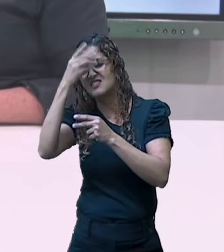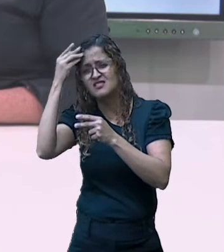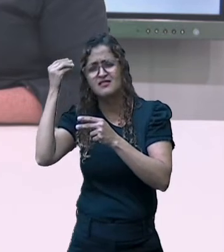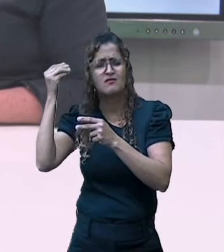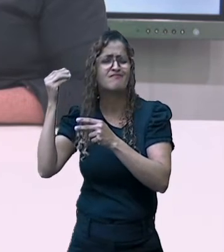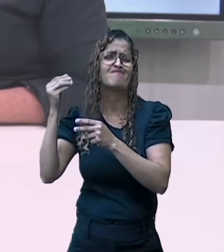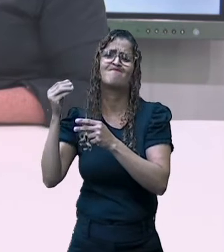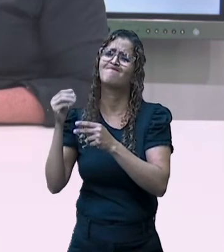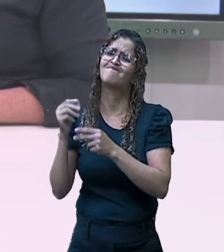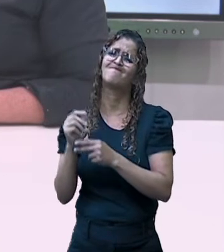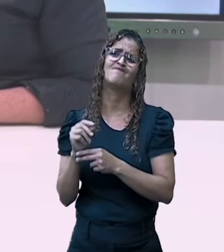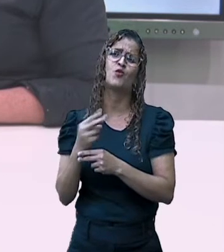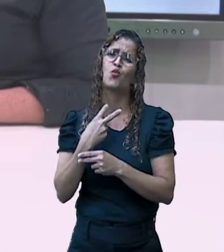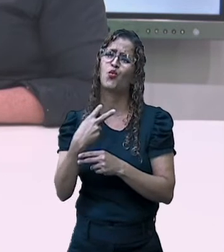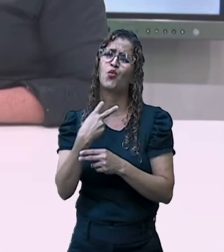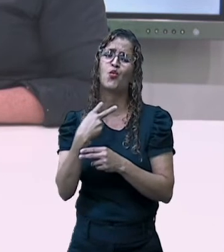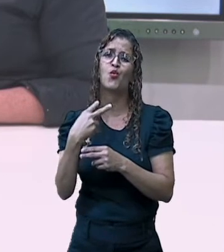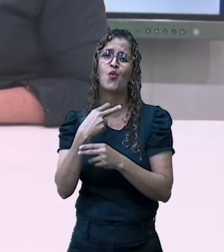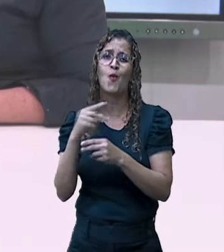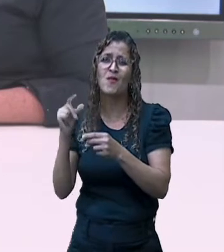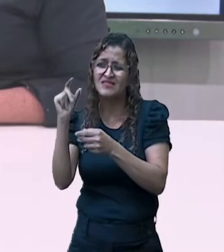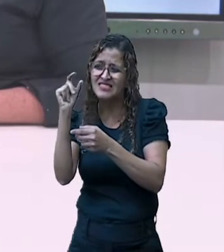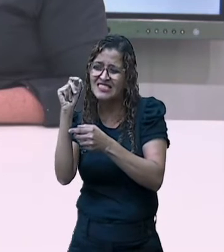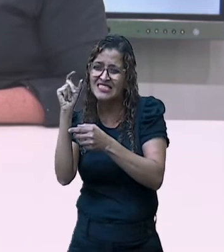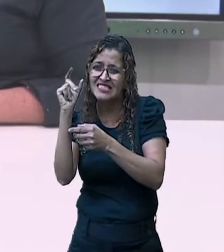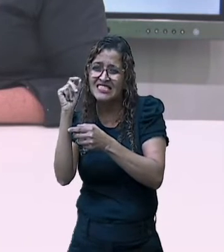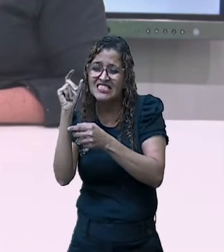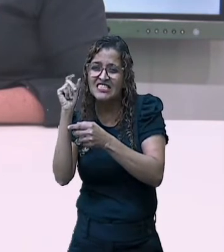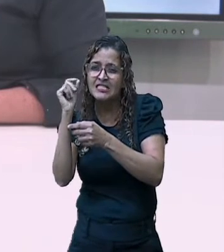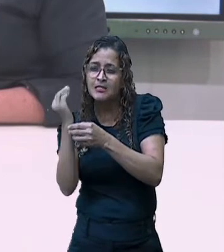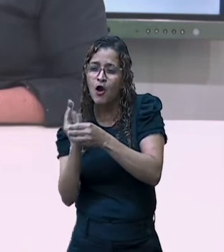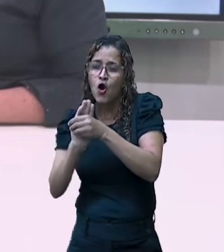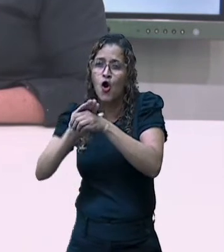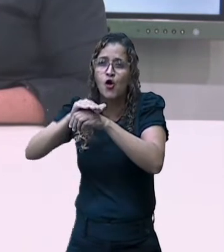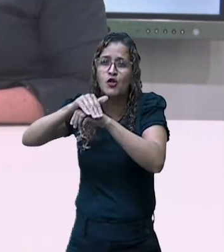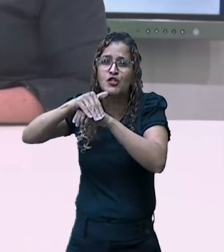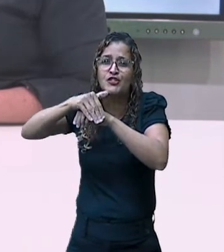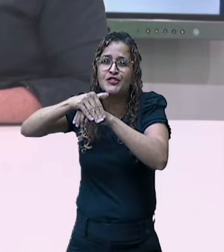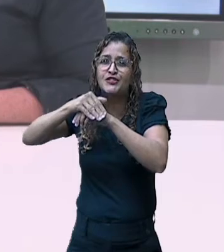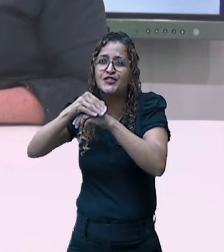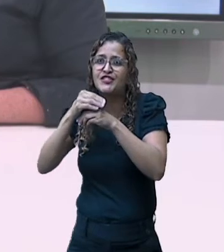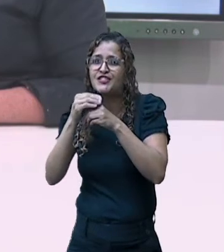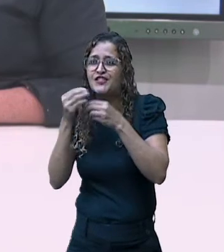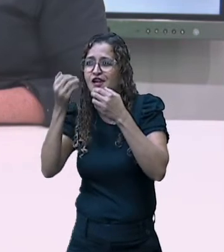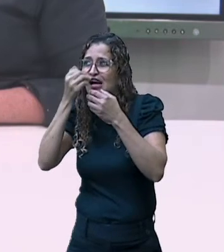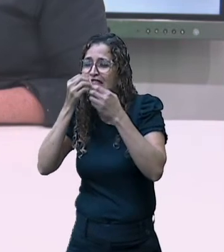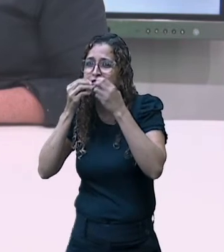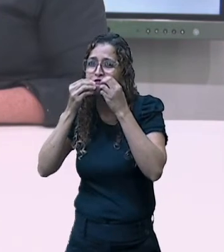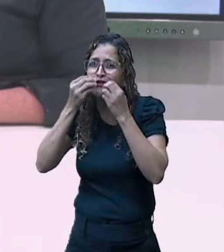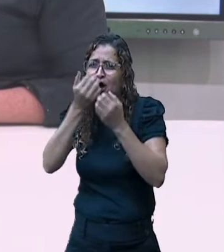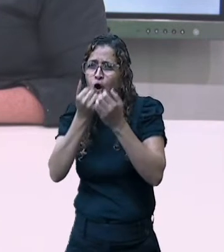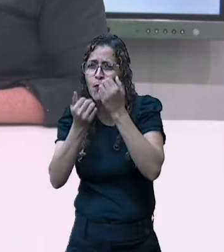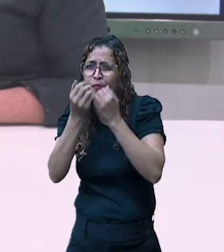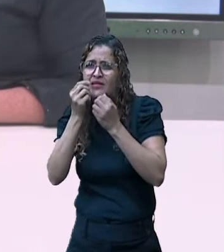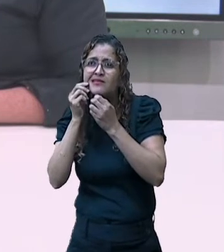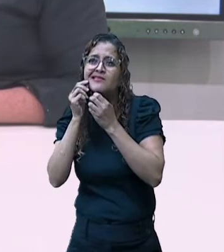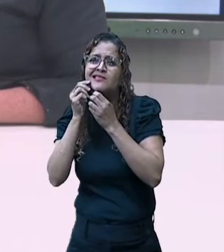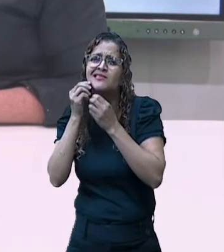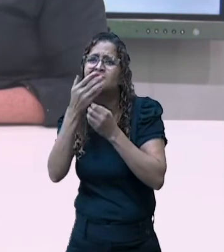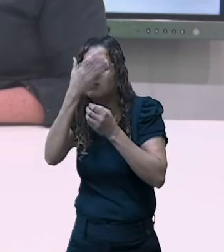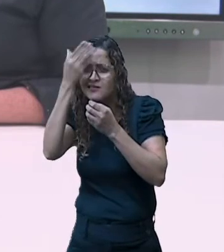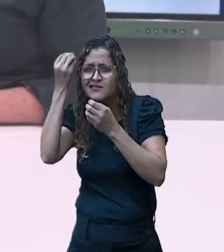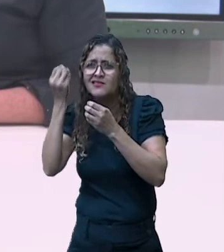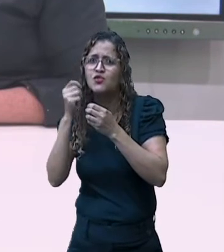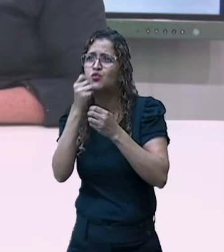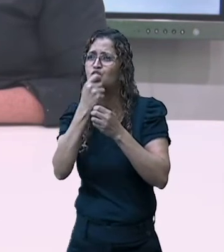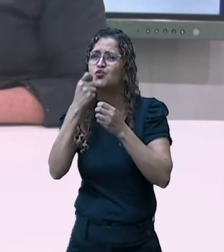da cárie mais gosta de trabalhar. Então, é um tempo muito grande que você vai ficar ali com restos de alimento na boca e